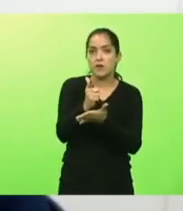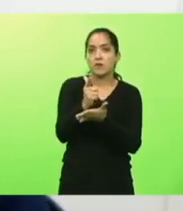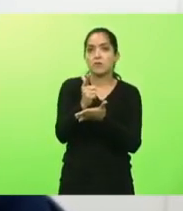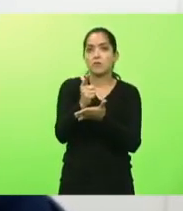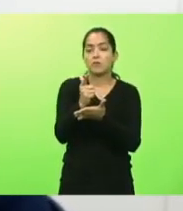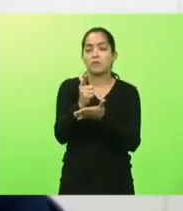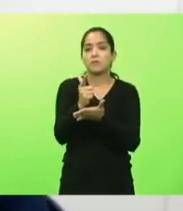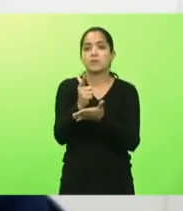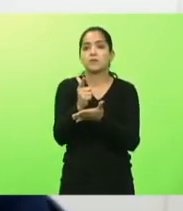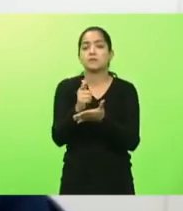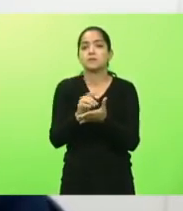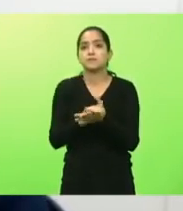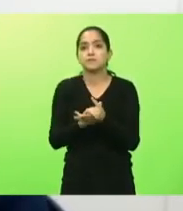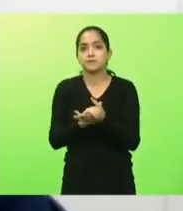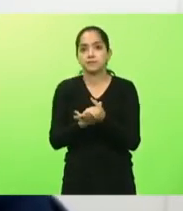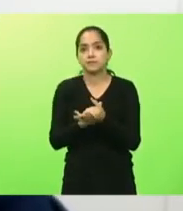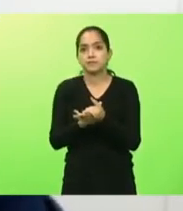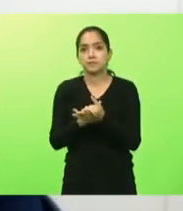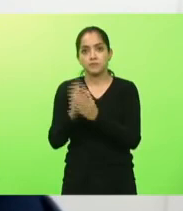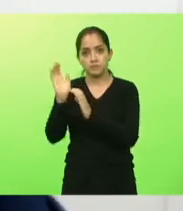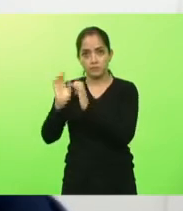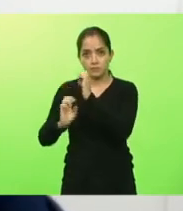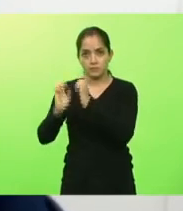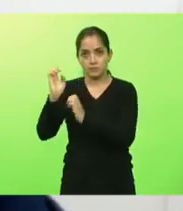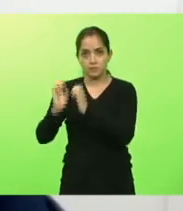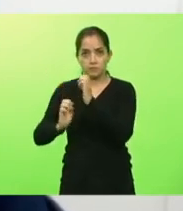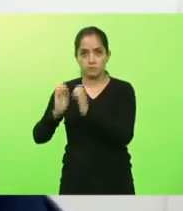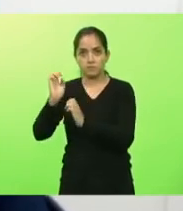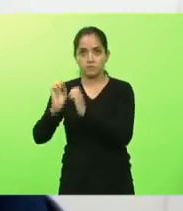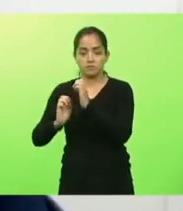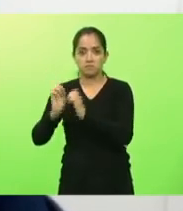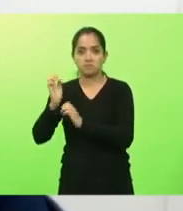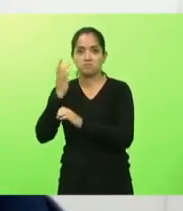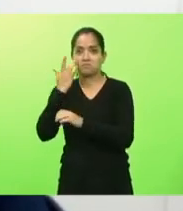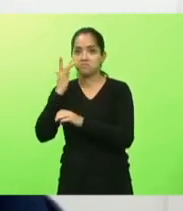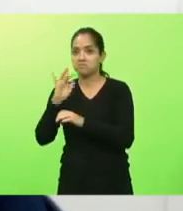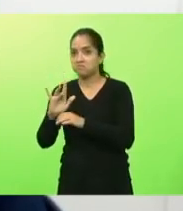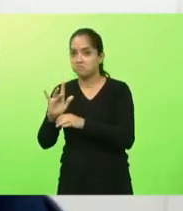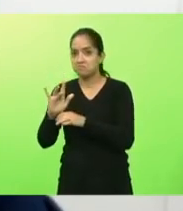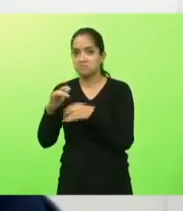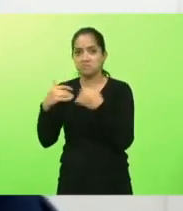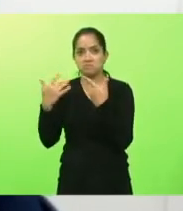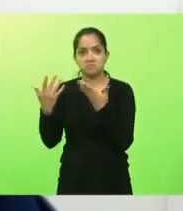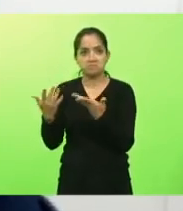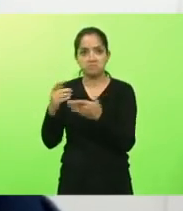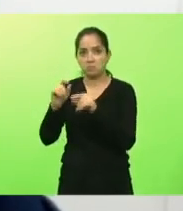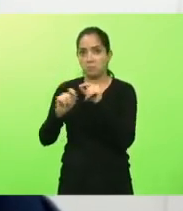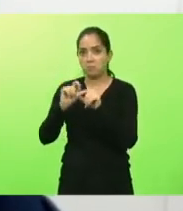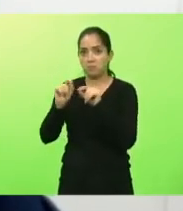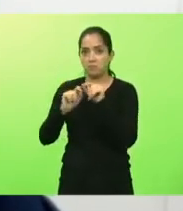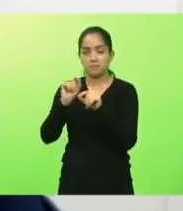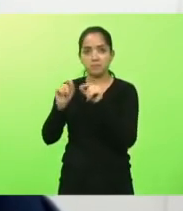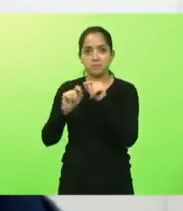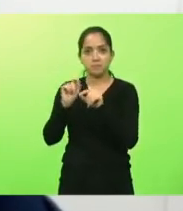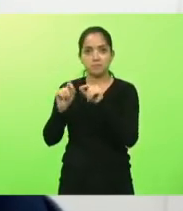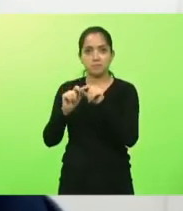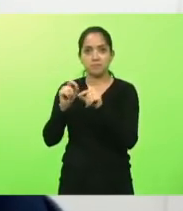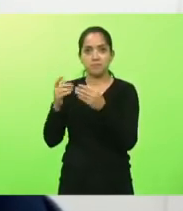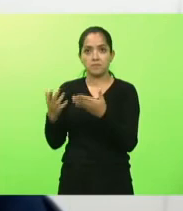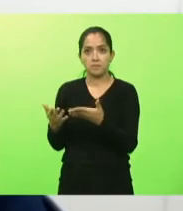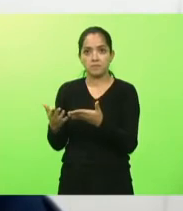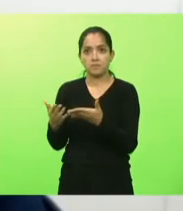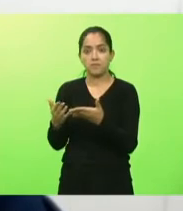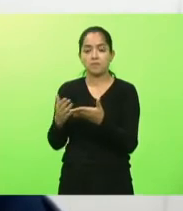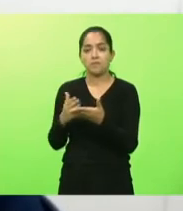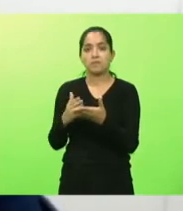direcionada de uma empresa que não se sabe ainda o que que era. O deputado Lima aí